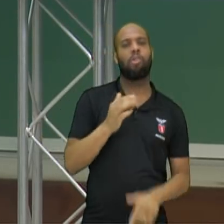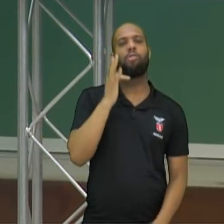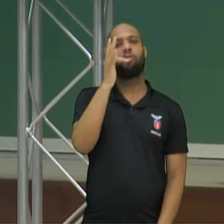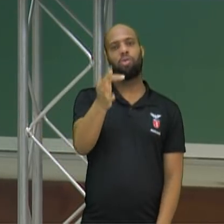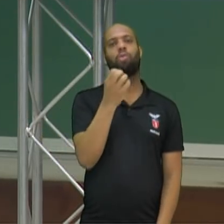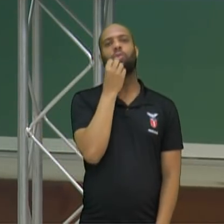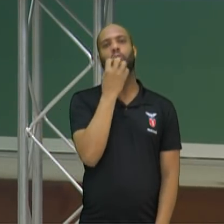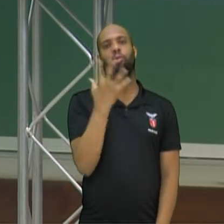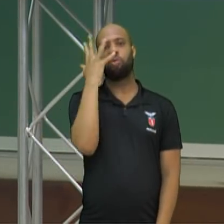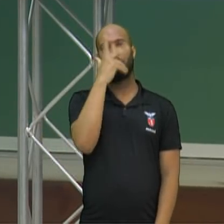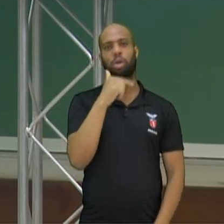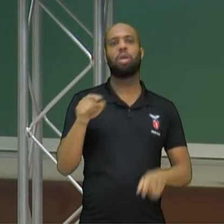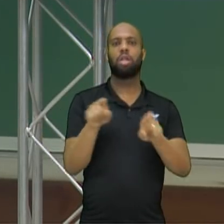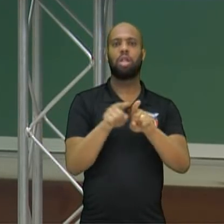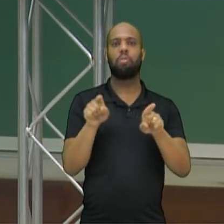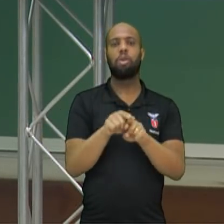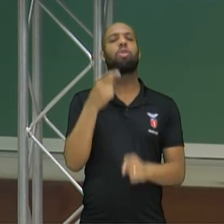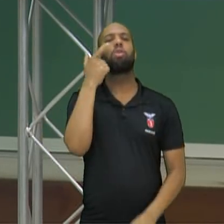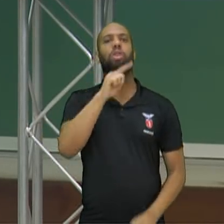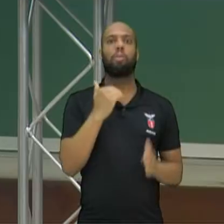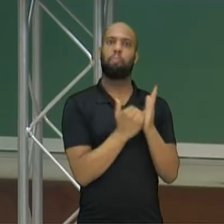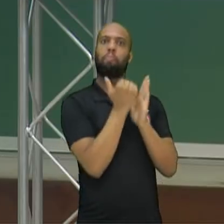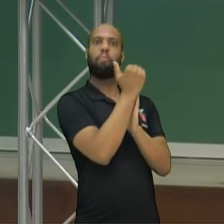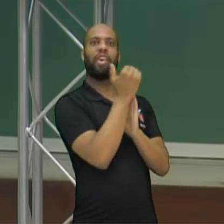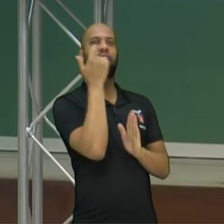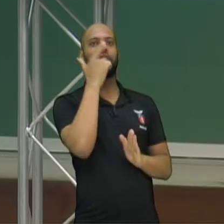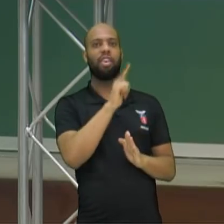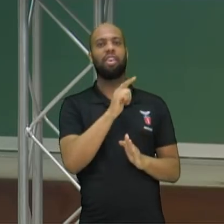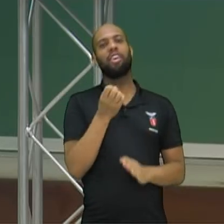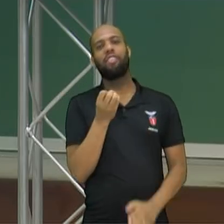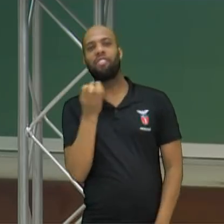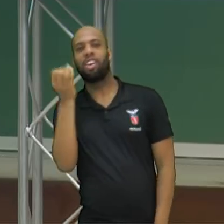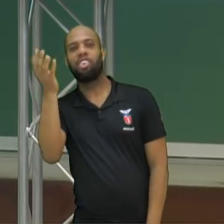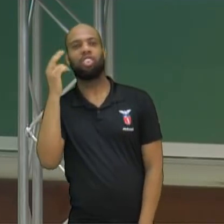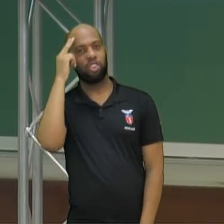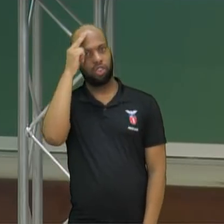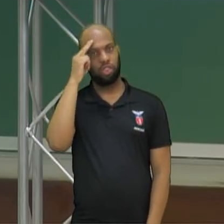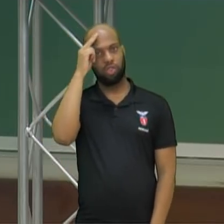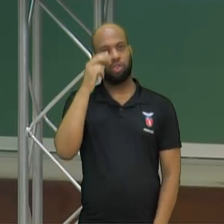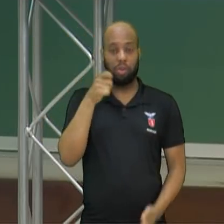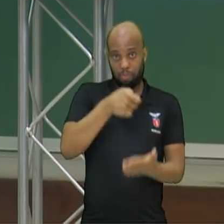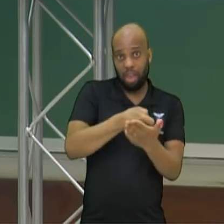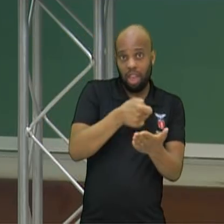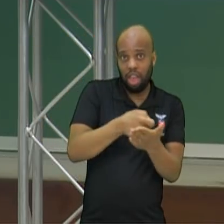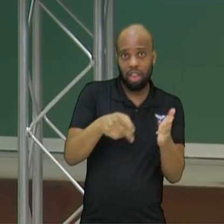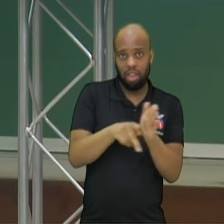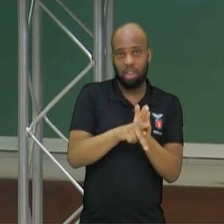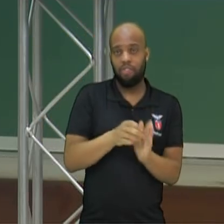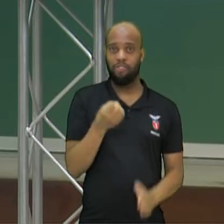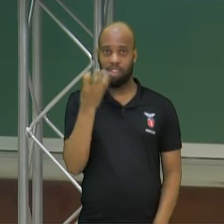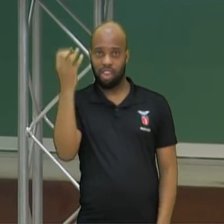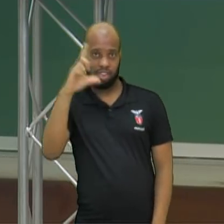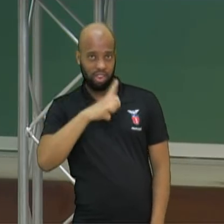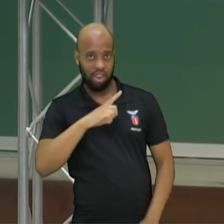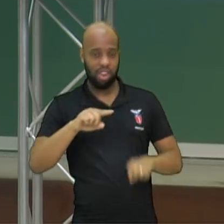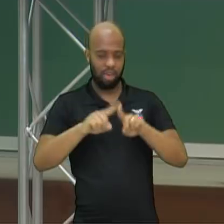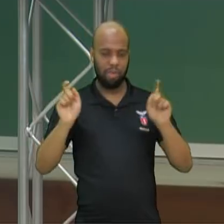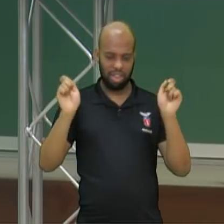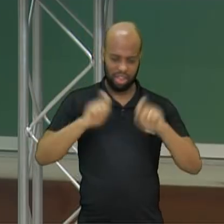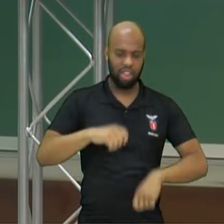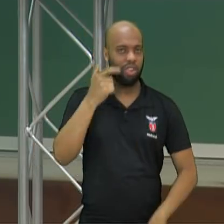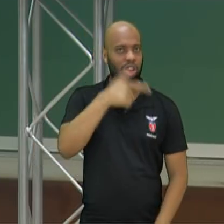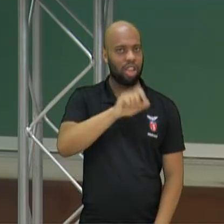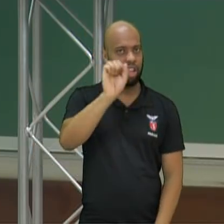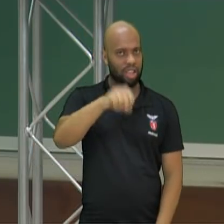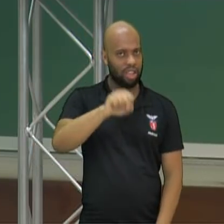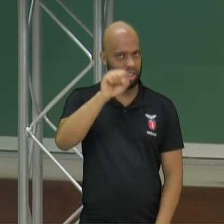futuro assim bem promissor e dar conta aí do que nós temos que pagar das viagens, né? Mas a gente consegue, estamos